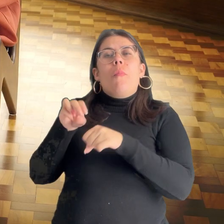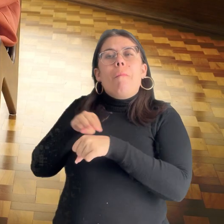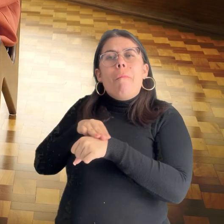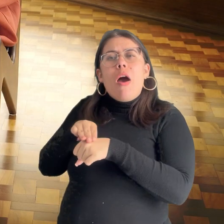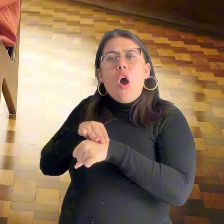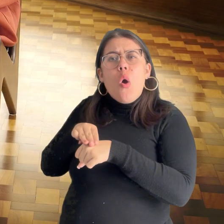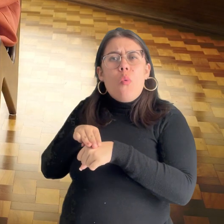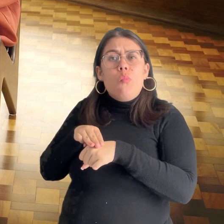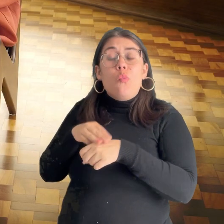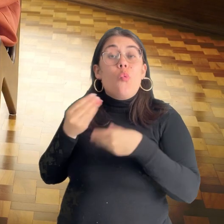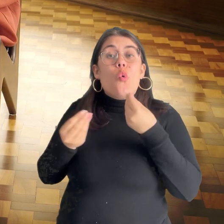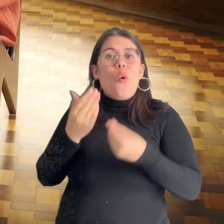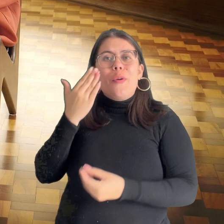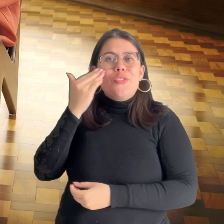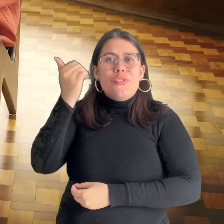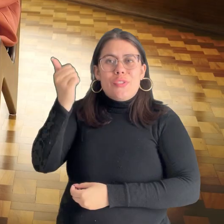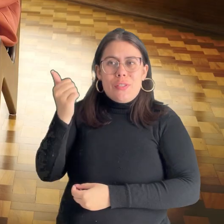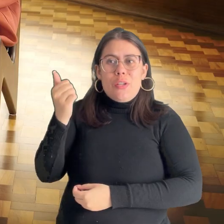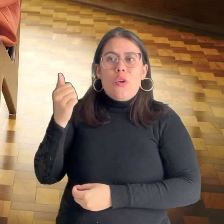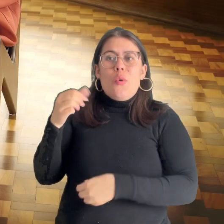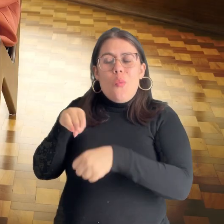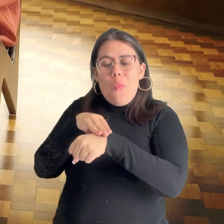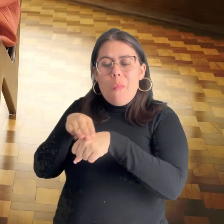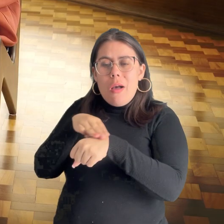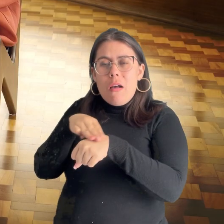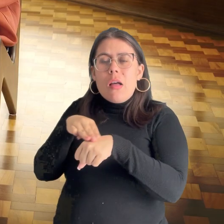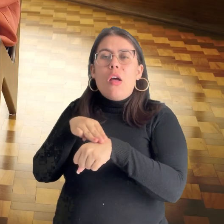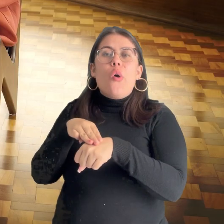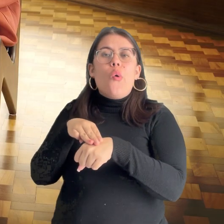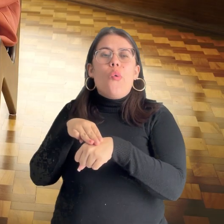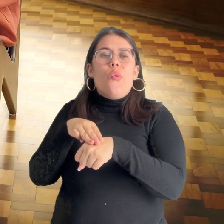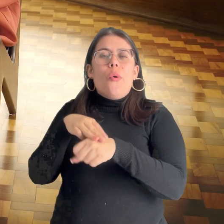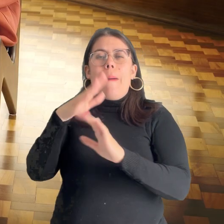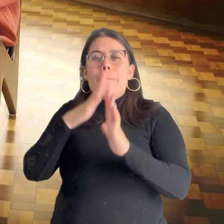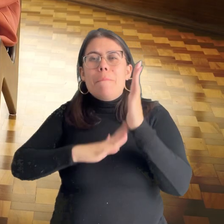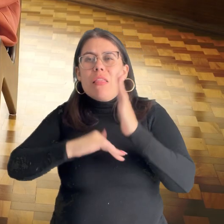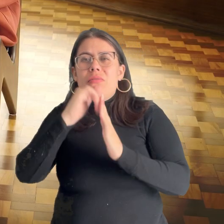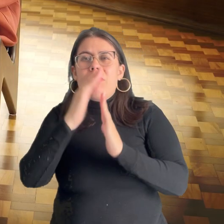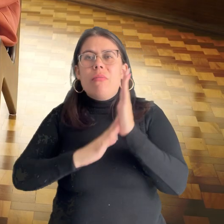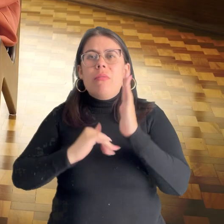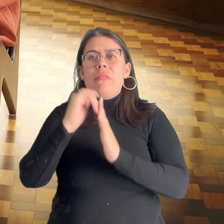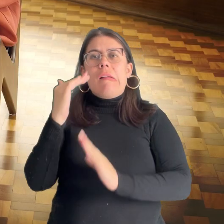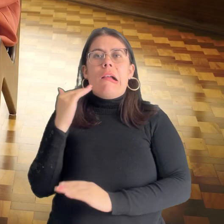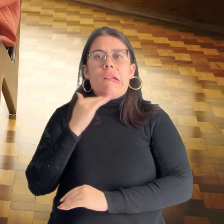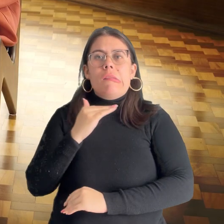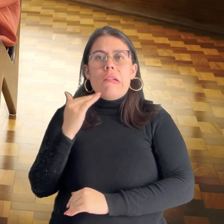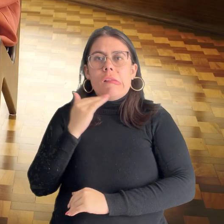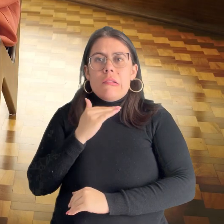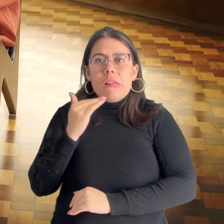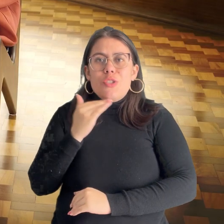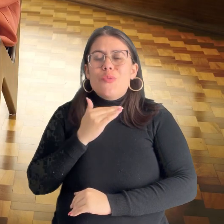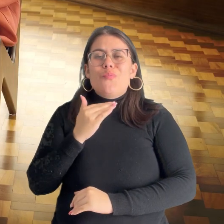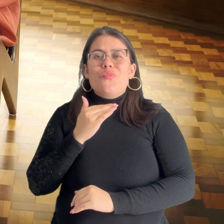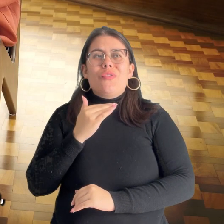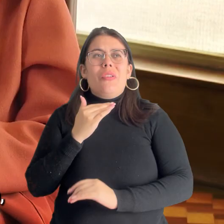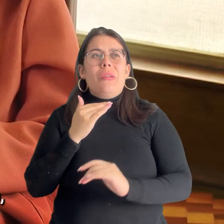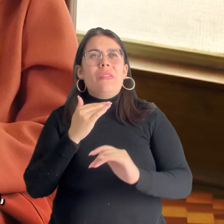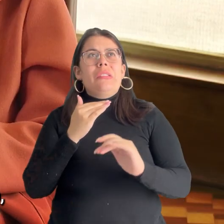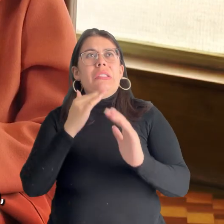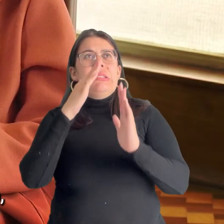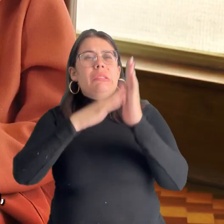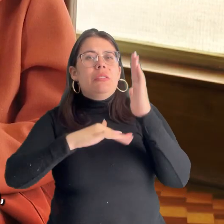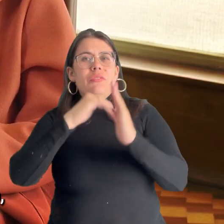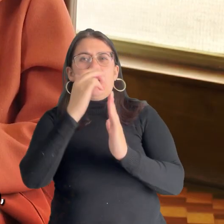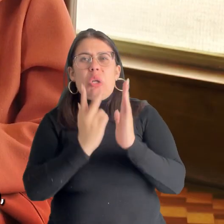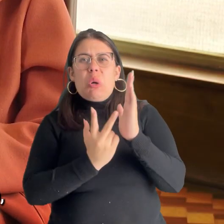isso? Porque o marrom era mal aplicado, como se fosse um improviso com placas sem recorte. Então